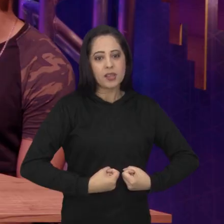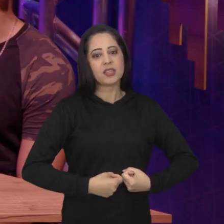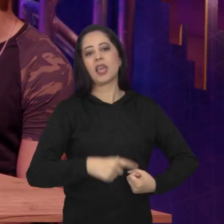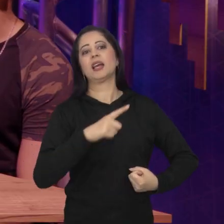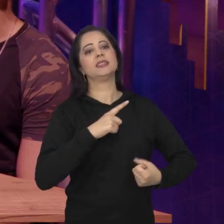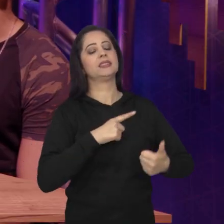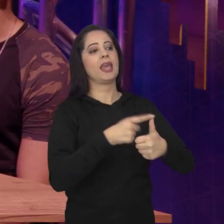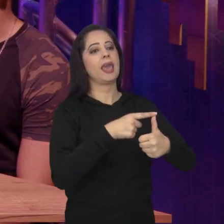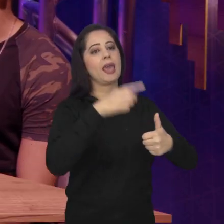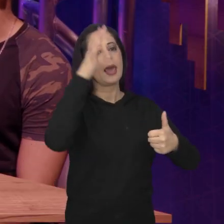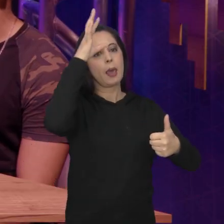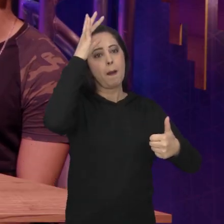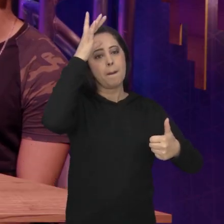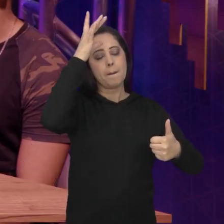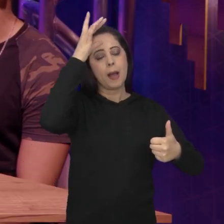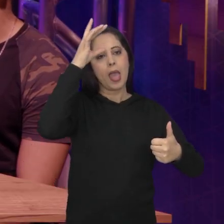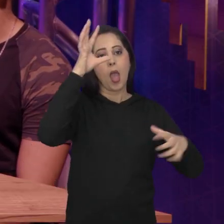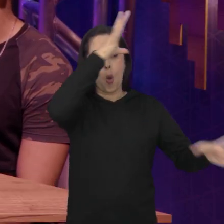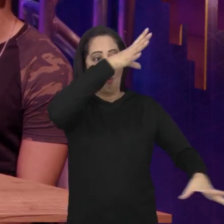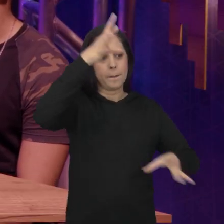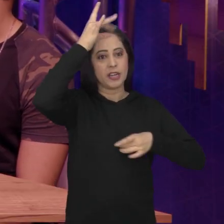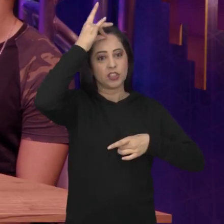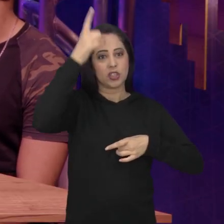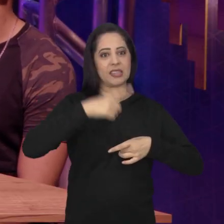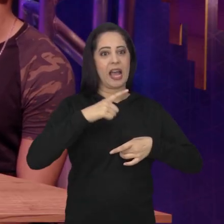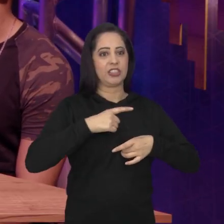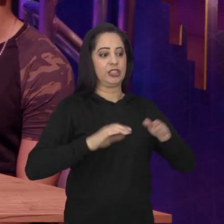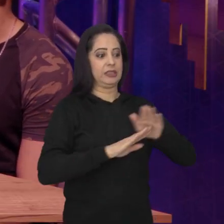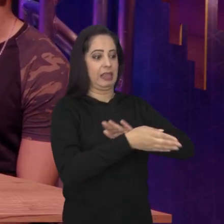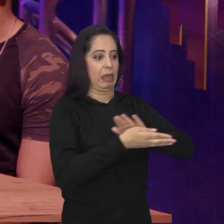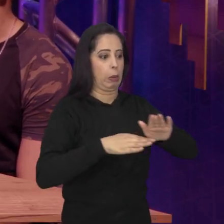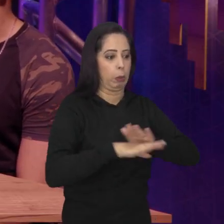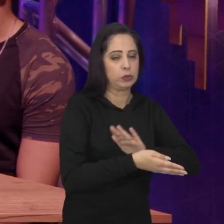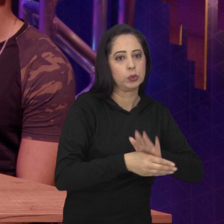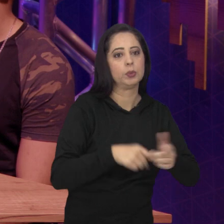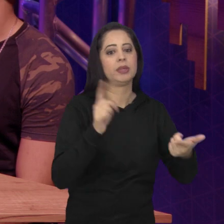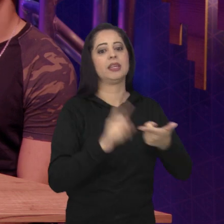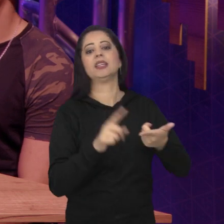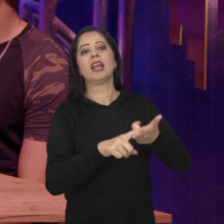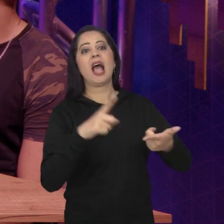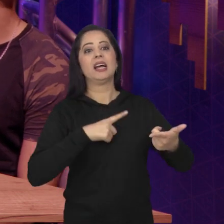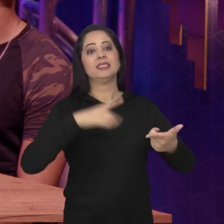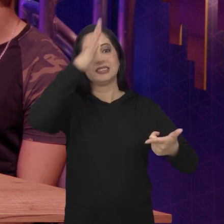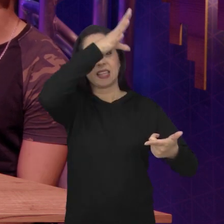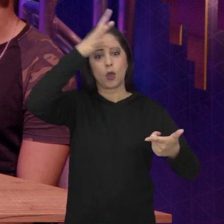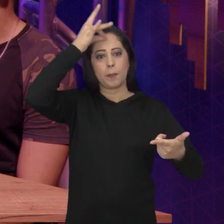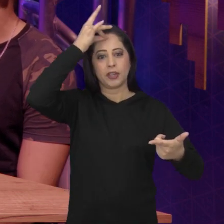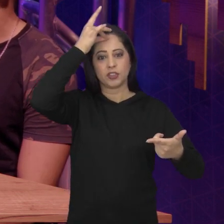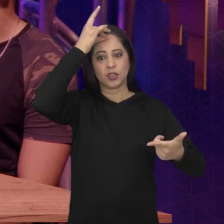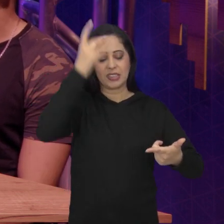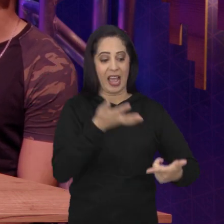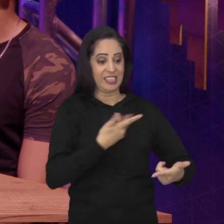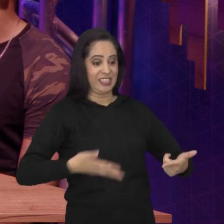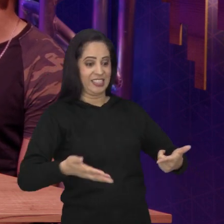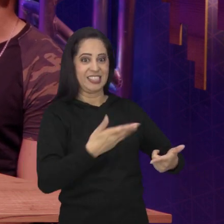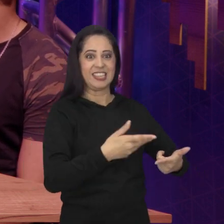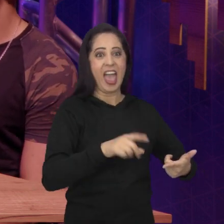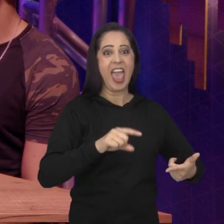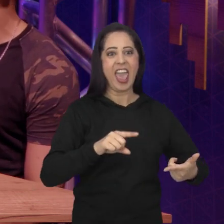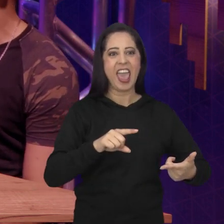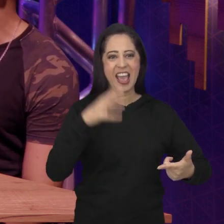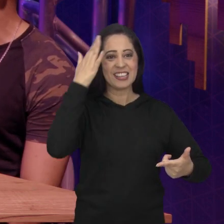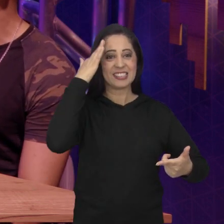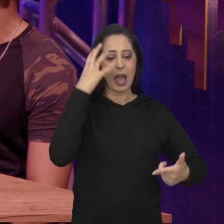a gente vai ter ali um personagem que tem toque, que eu acho que é o do coelho, a gente vai ter um que é